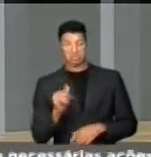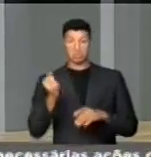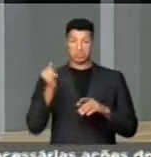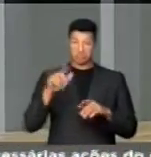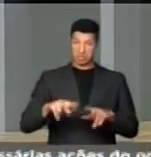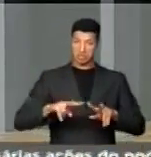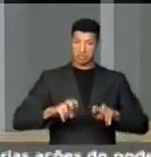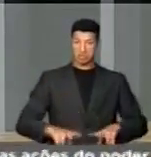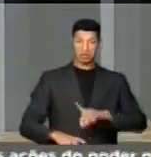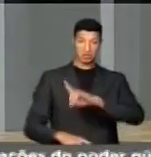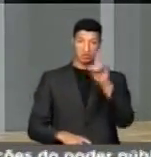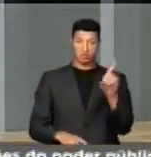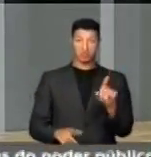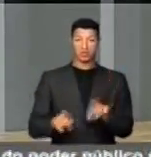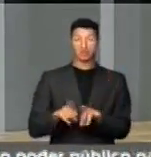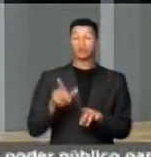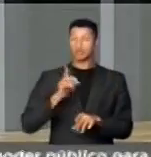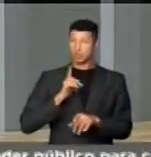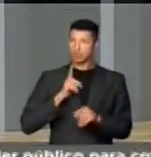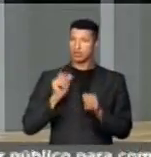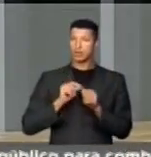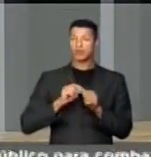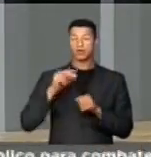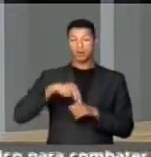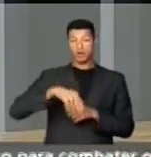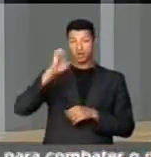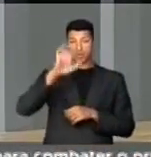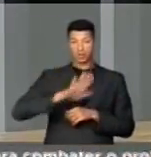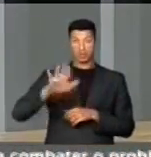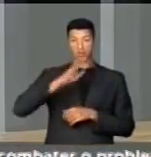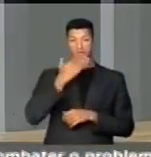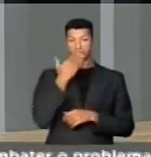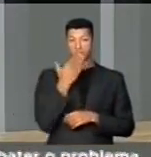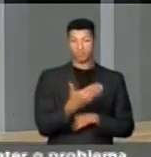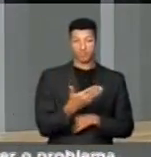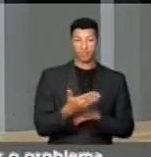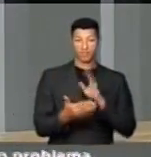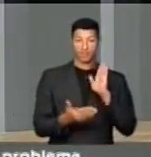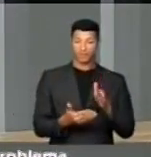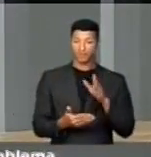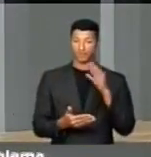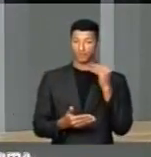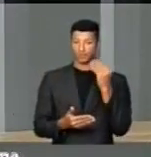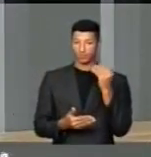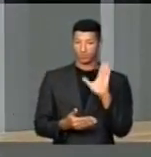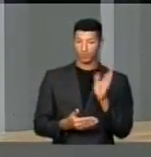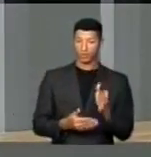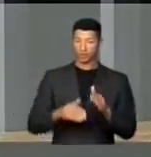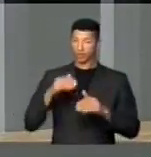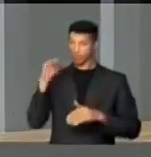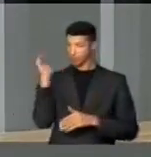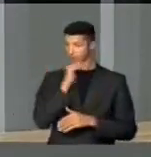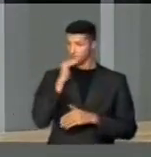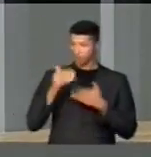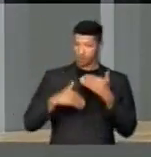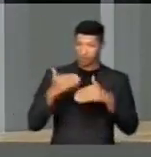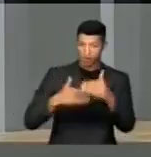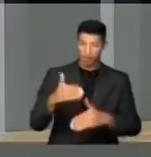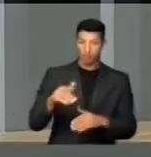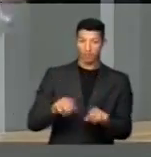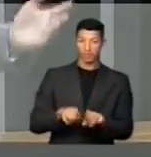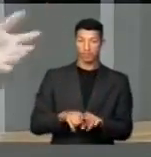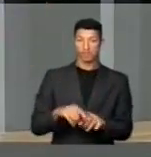a duração dos dias. Isso tem sido feito no Nordeste de maneira bastante acelerada